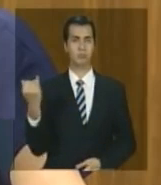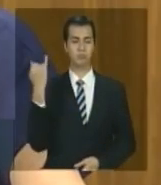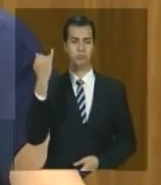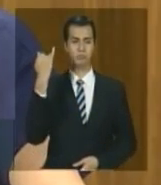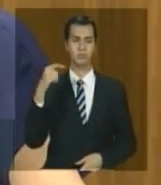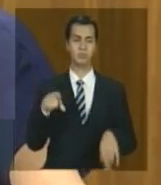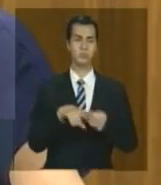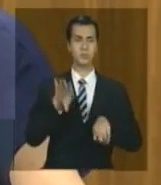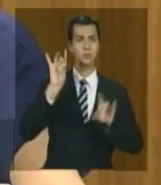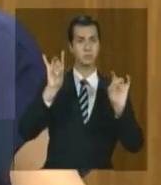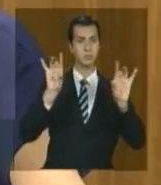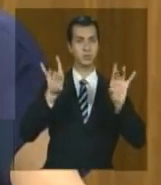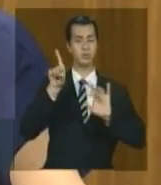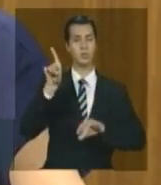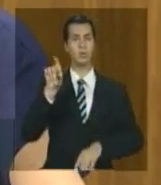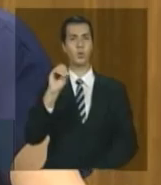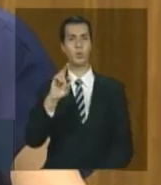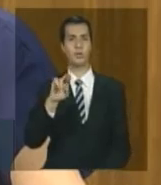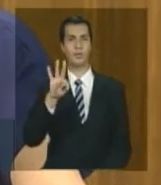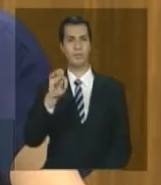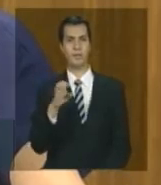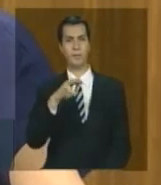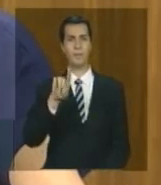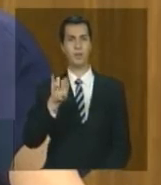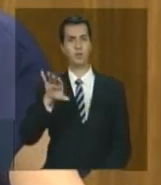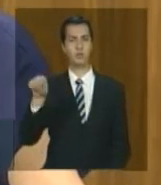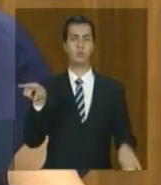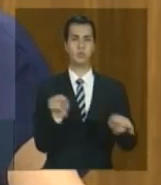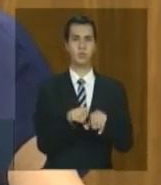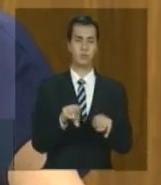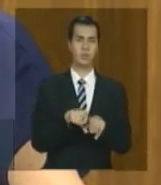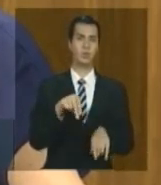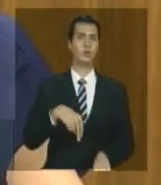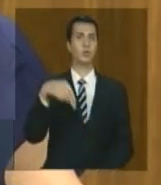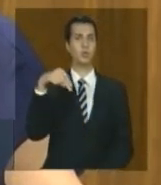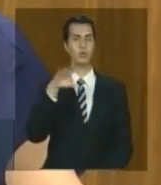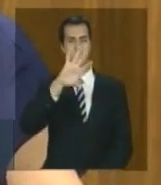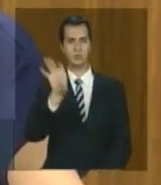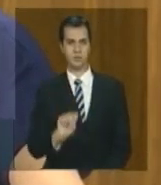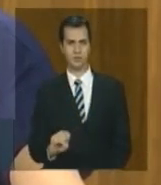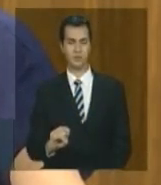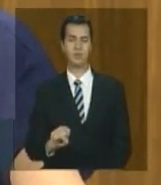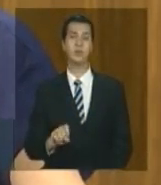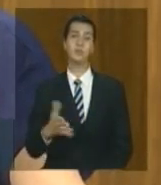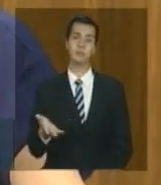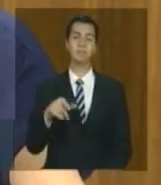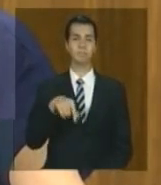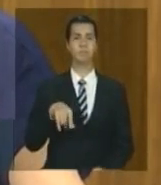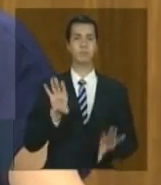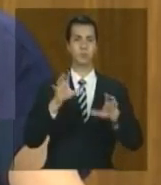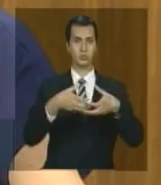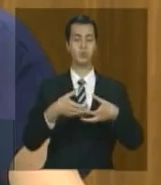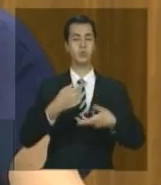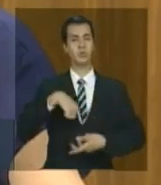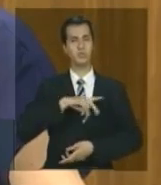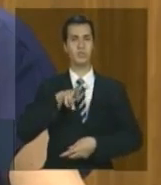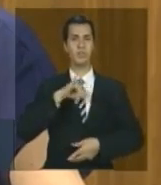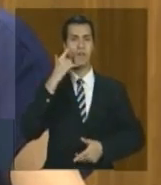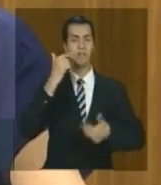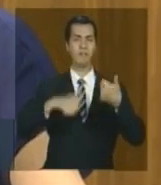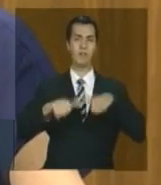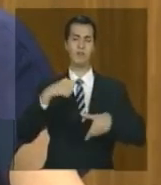no Oriente Médio e no Norte da África. De modo que nós deveremos avaliar nessa cúpula também a nossa atuação no Conselho